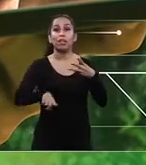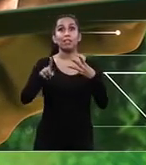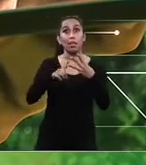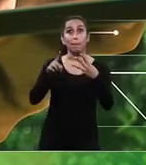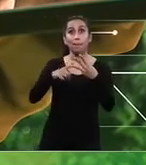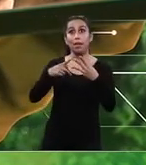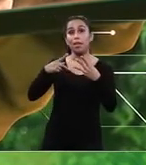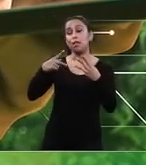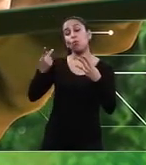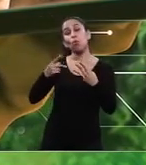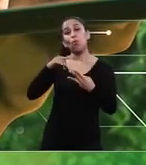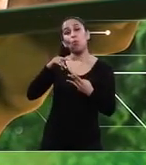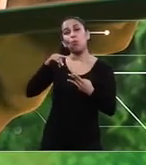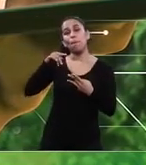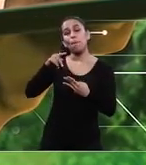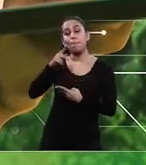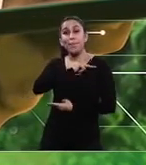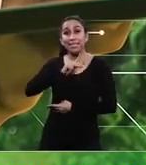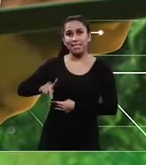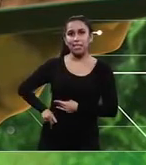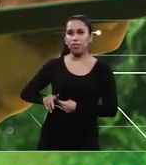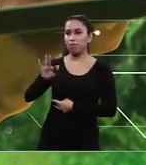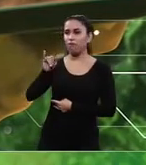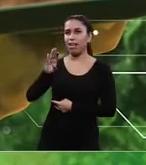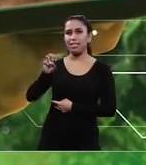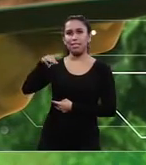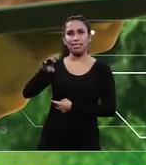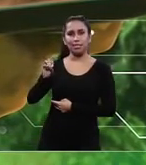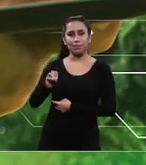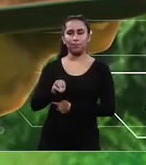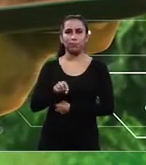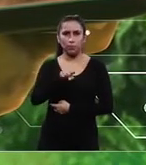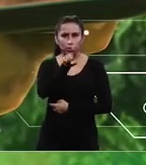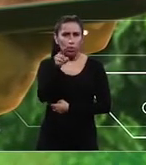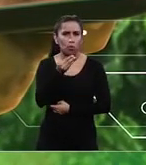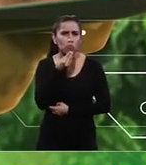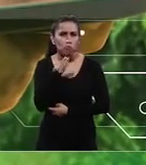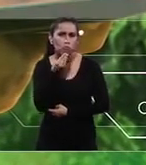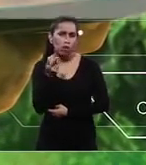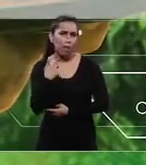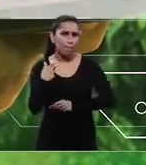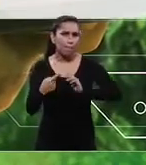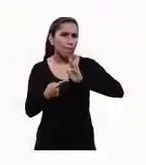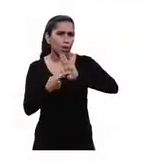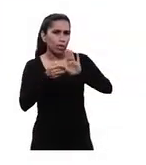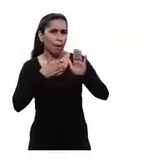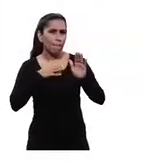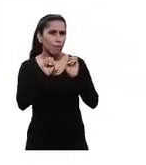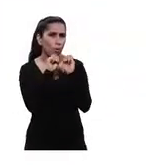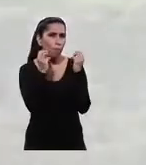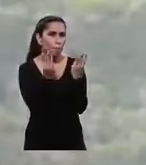FACER. Se vocês puderem mostrar o meu PowerPoint, por gentileza.